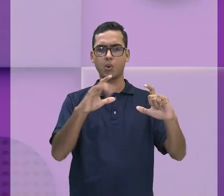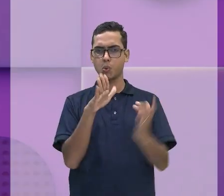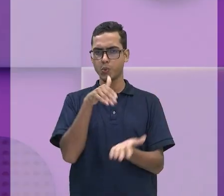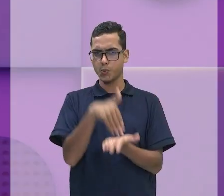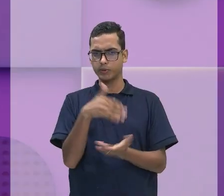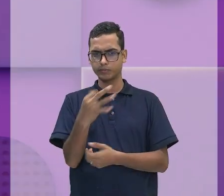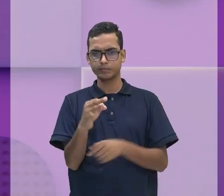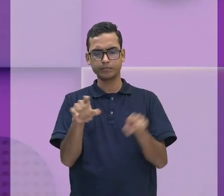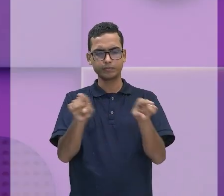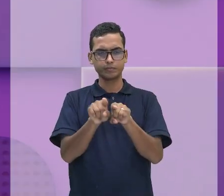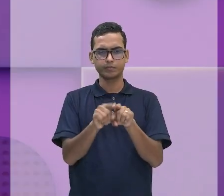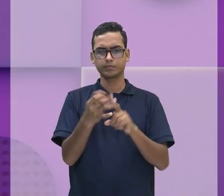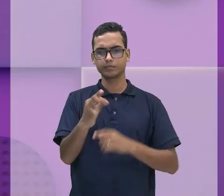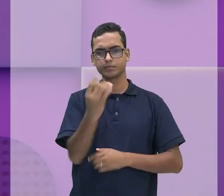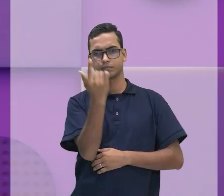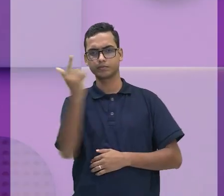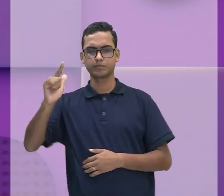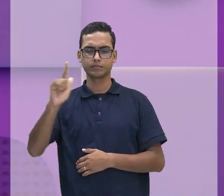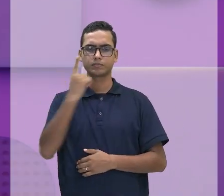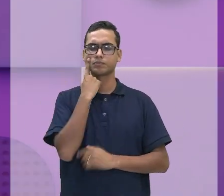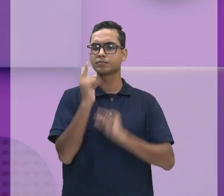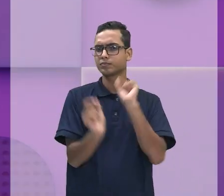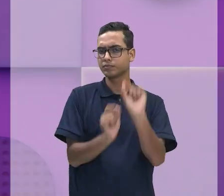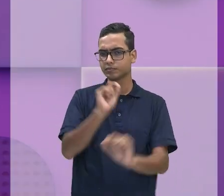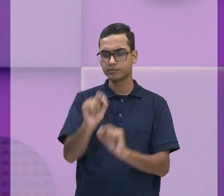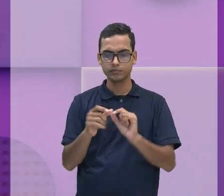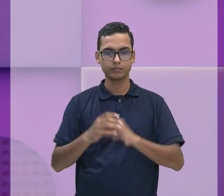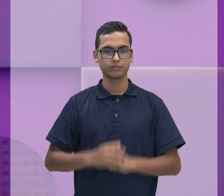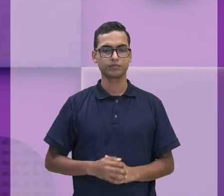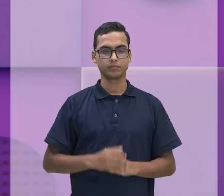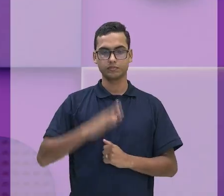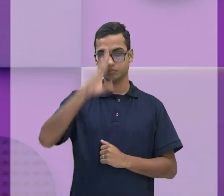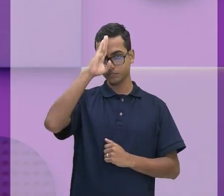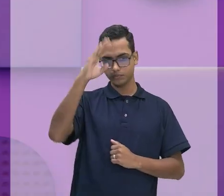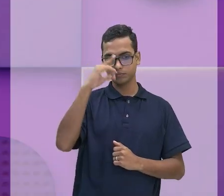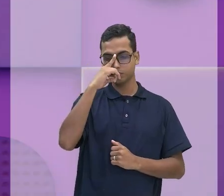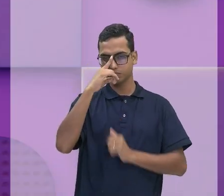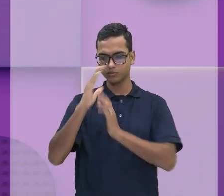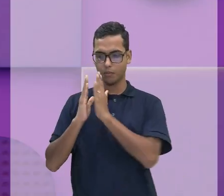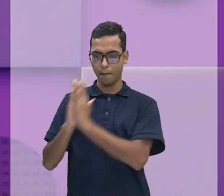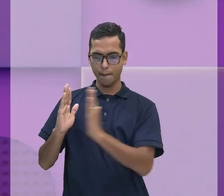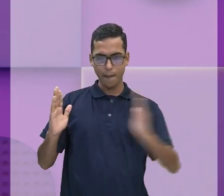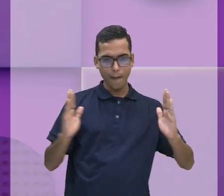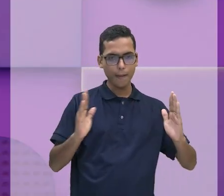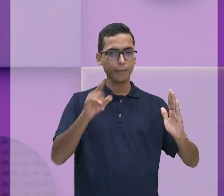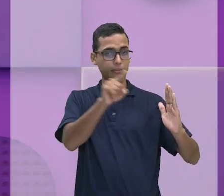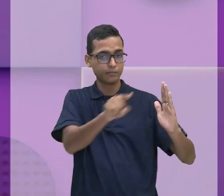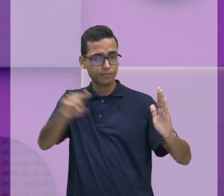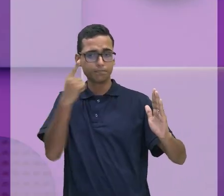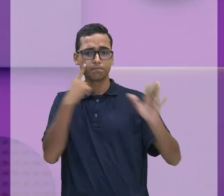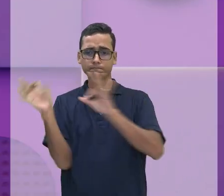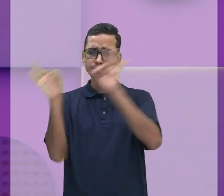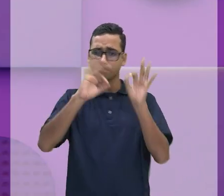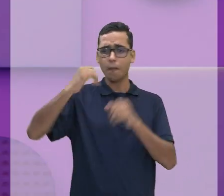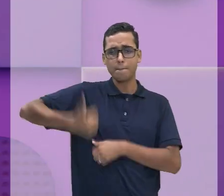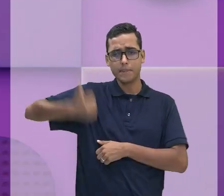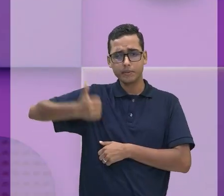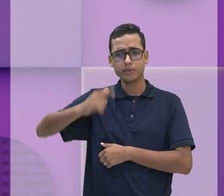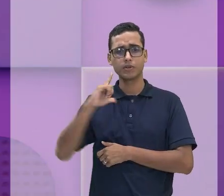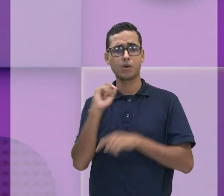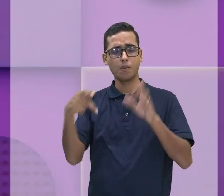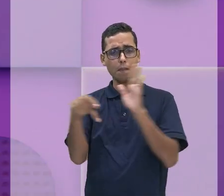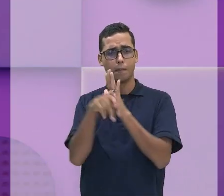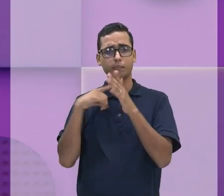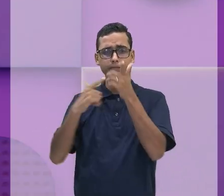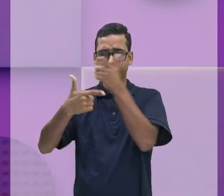Quanto à operação, aí a operação, a ordem de prioridade, até então para vocês, primeiro eu vou fazer a